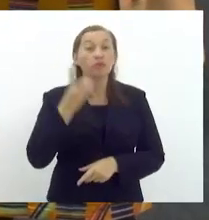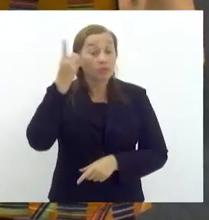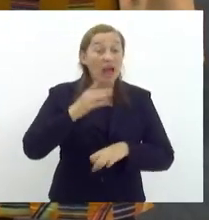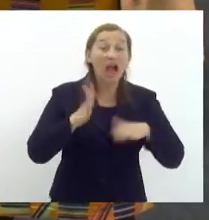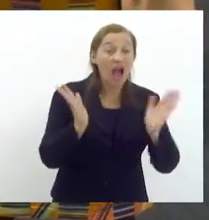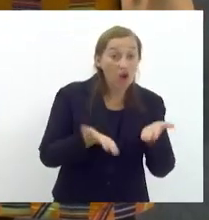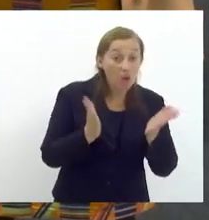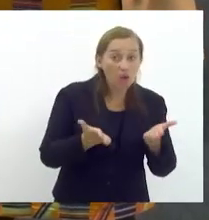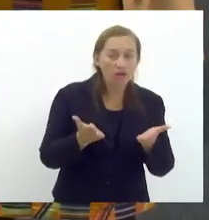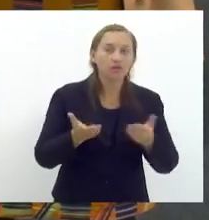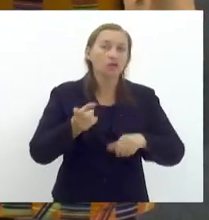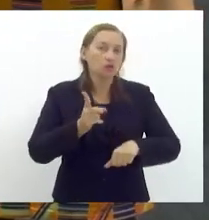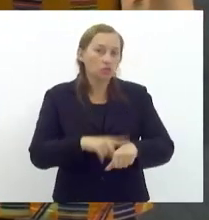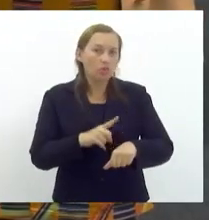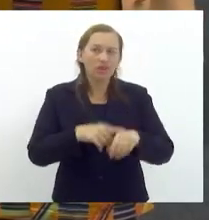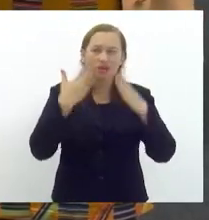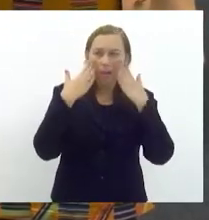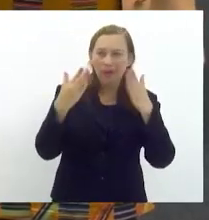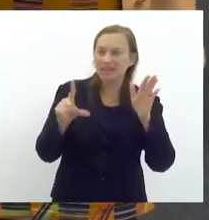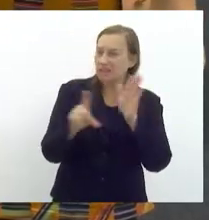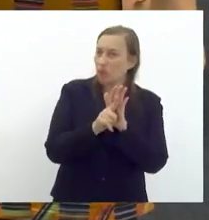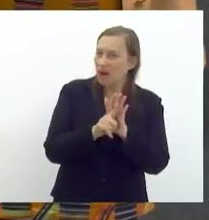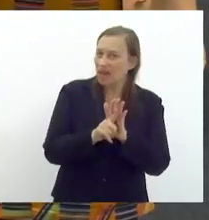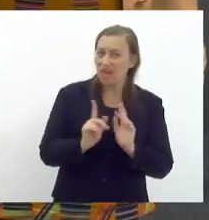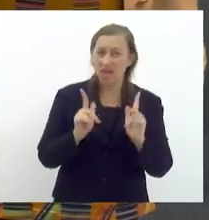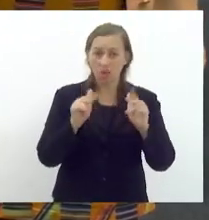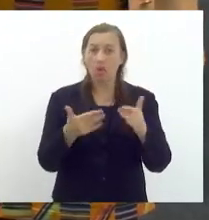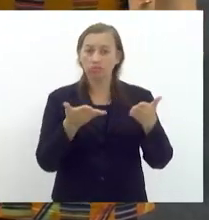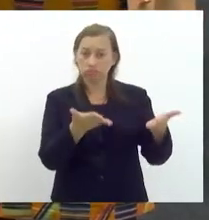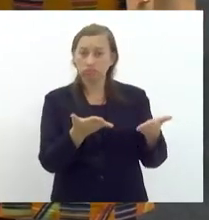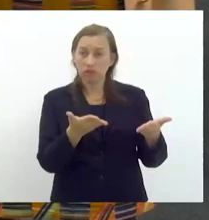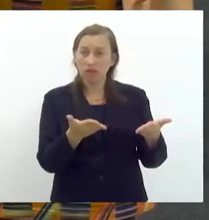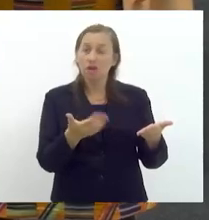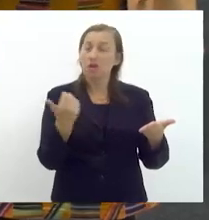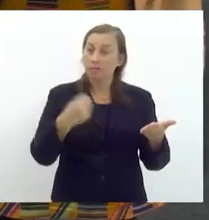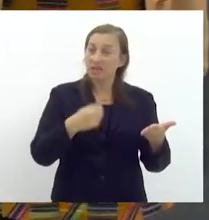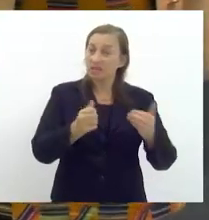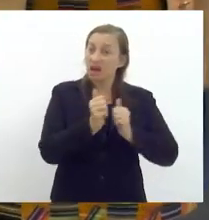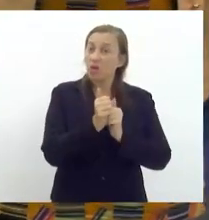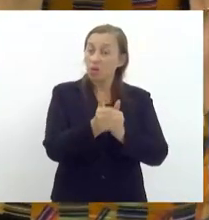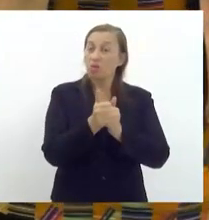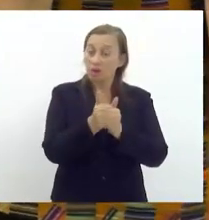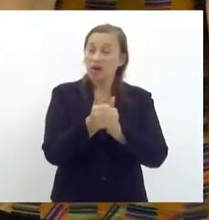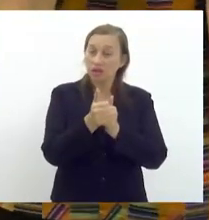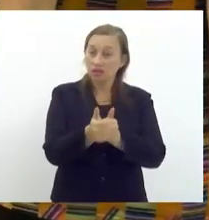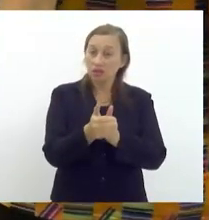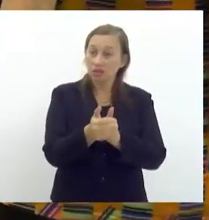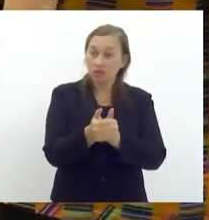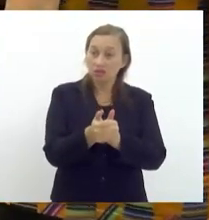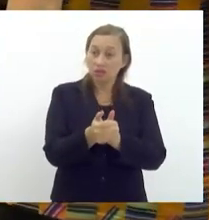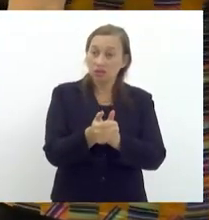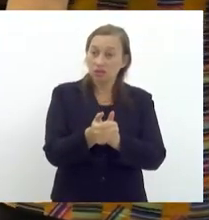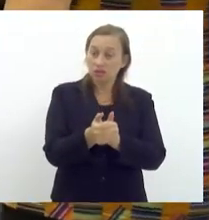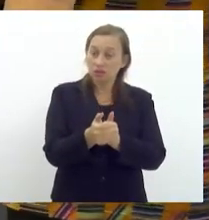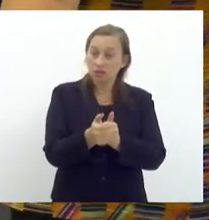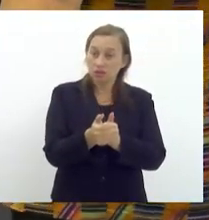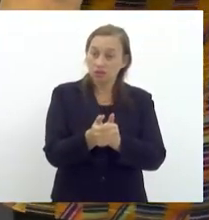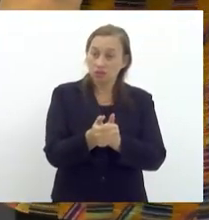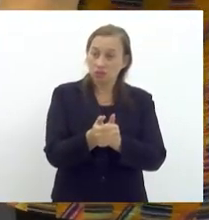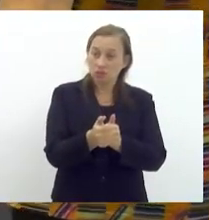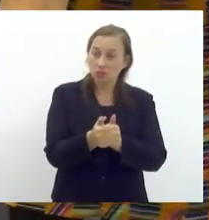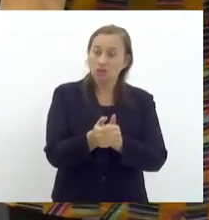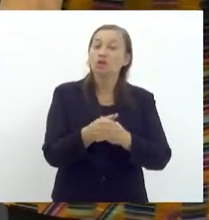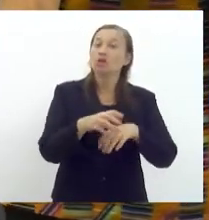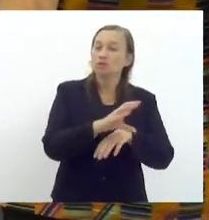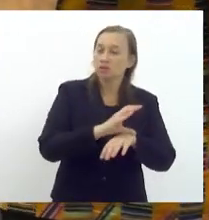a partir do momento que se apresenta uma lei dessa natureza ela tem que vir acompanhada por força do que dispõe o Ato da disposições